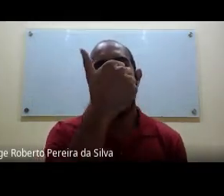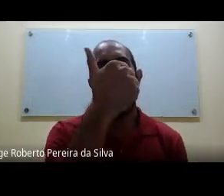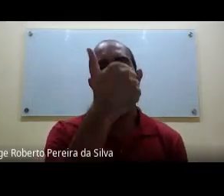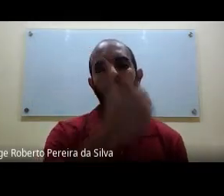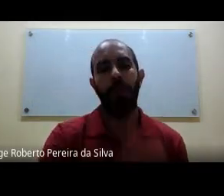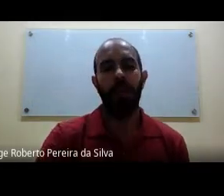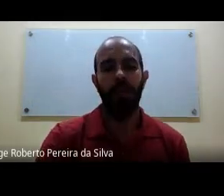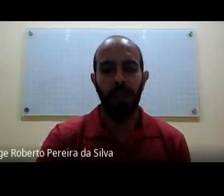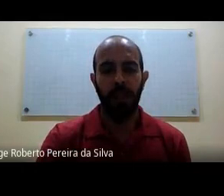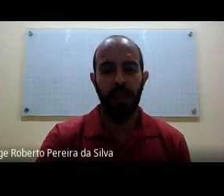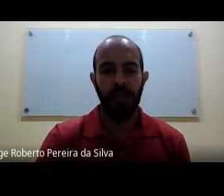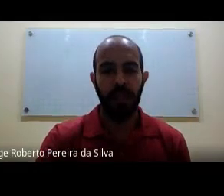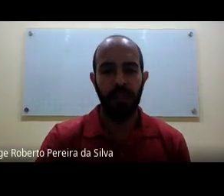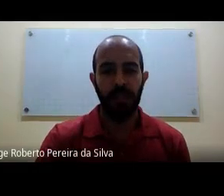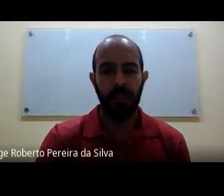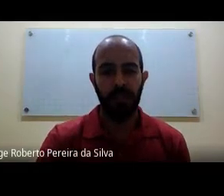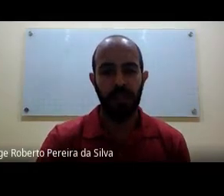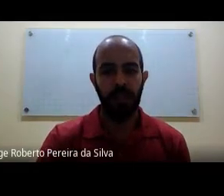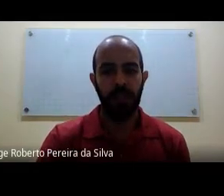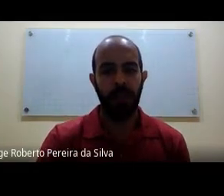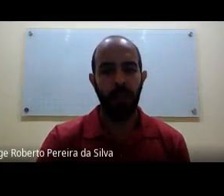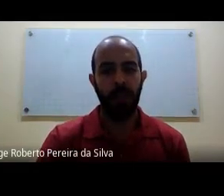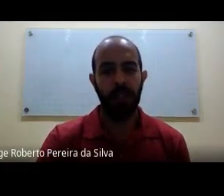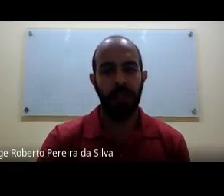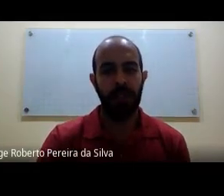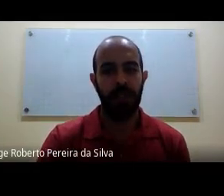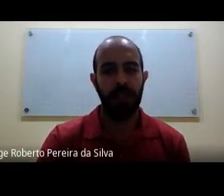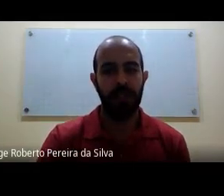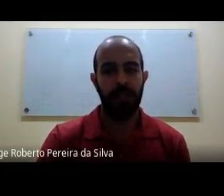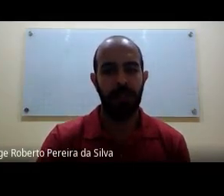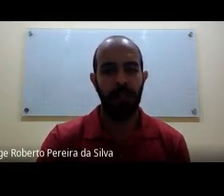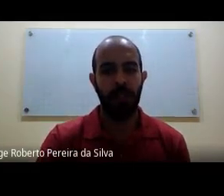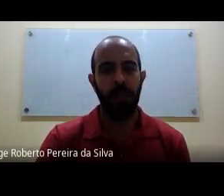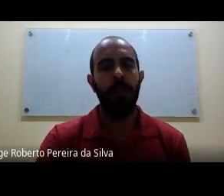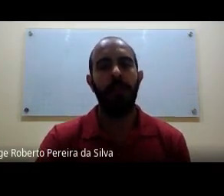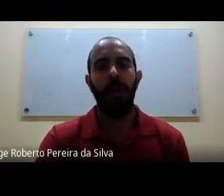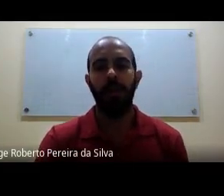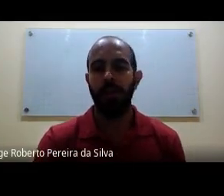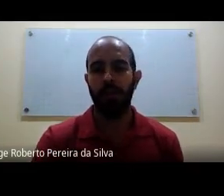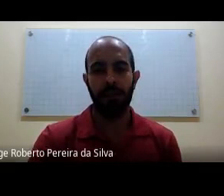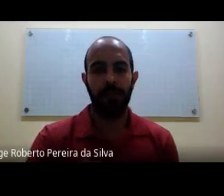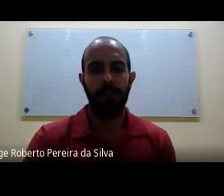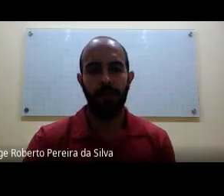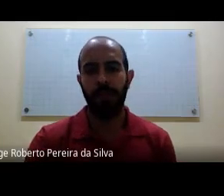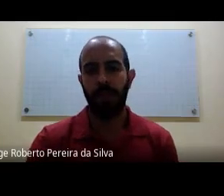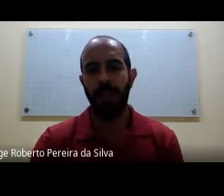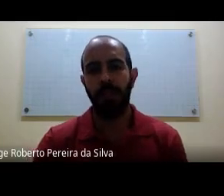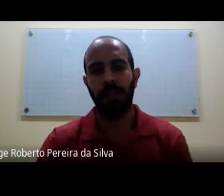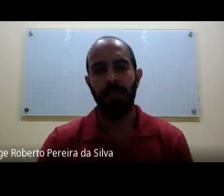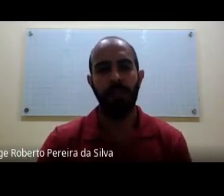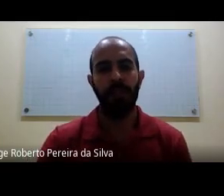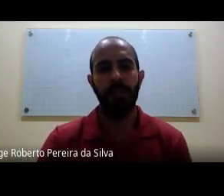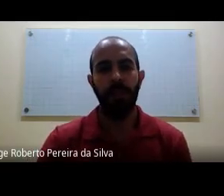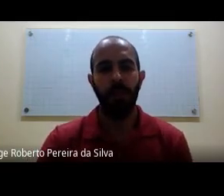exatamente pelo seu polegar. Nesse caso aqui, a gente vai ter que nossa corrente ela vai estar descendo aqui, a nossa